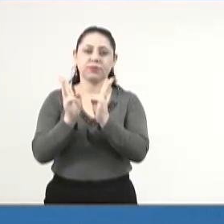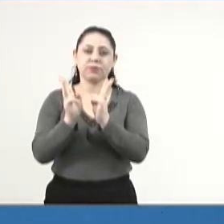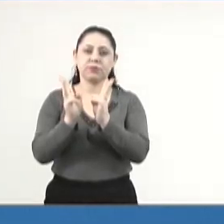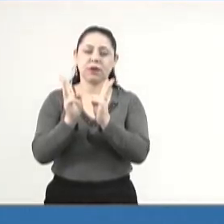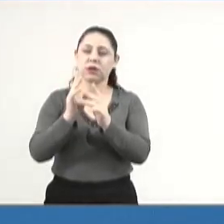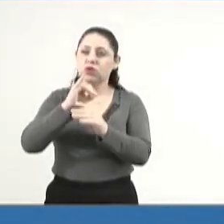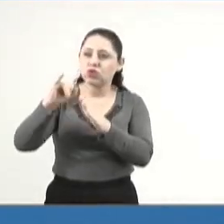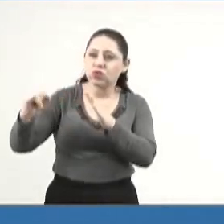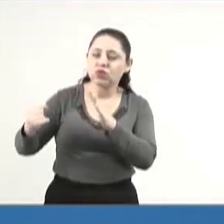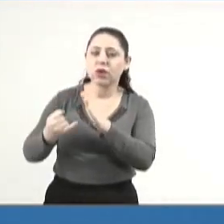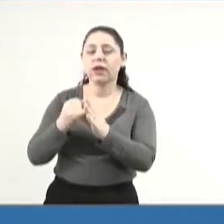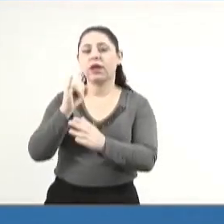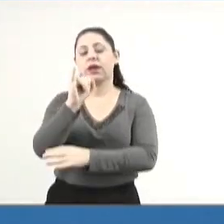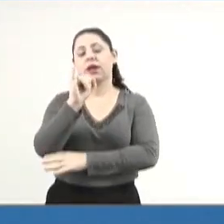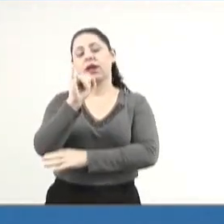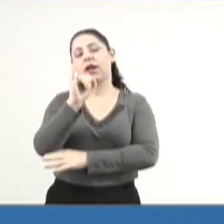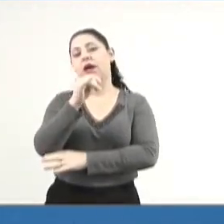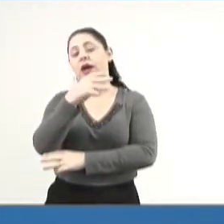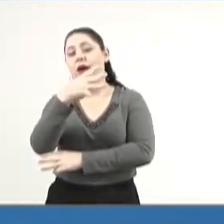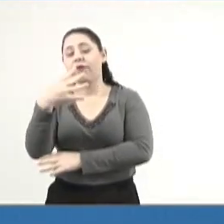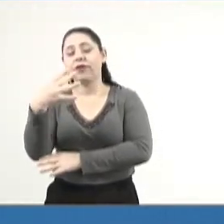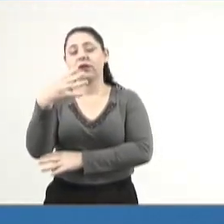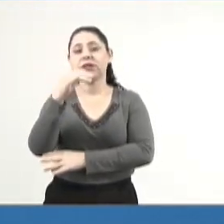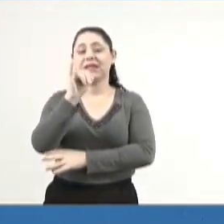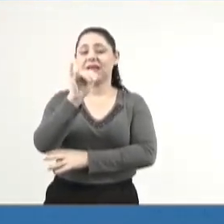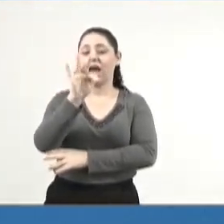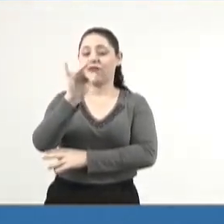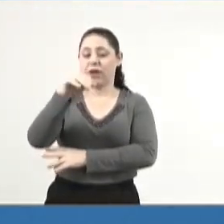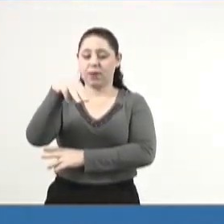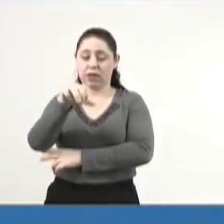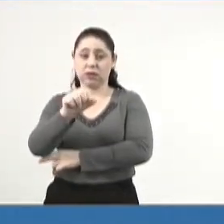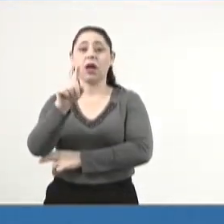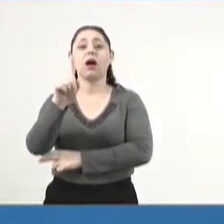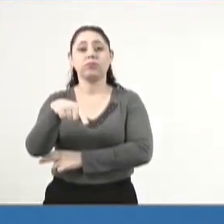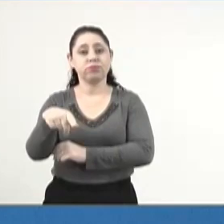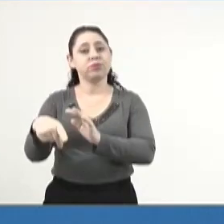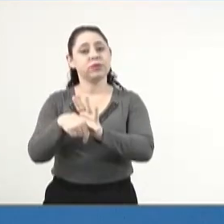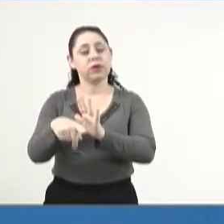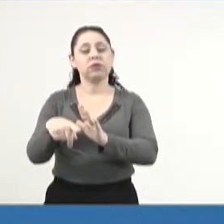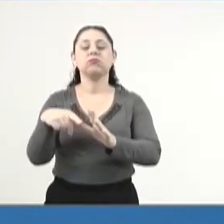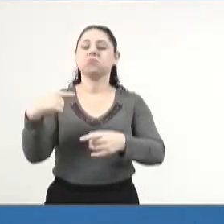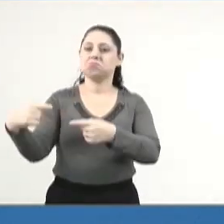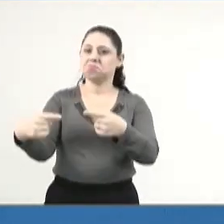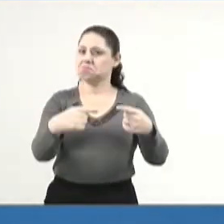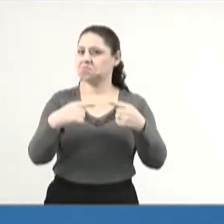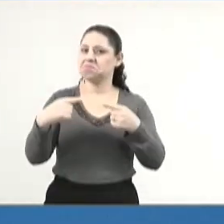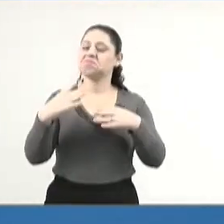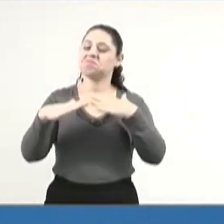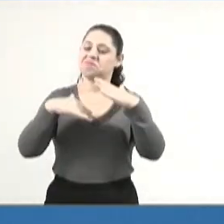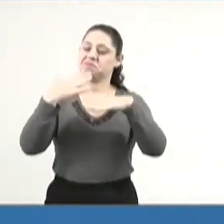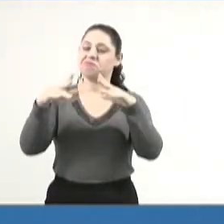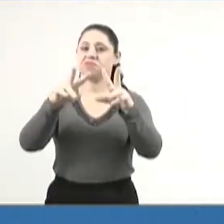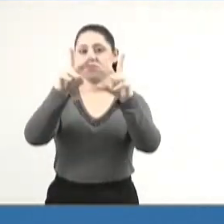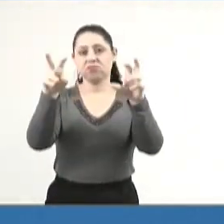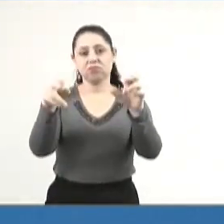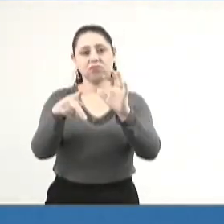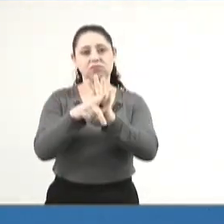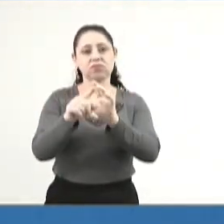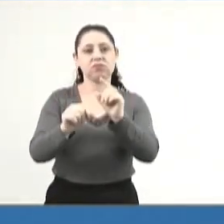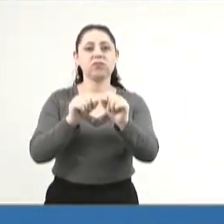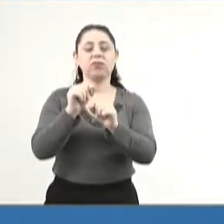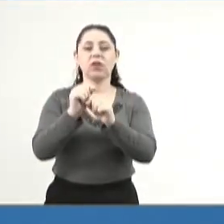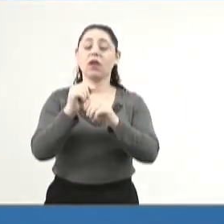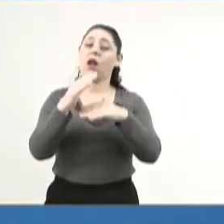os institutos federais, enfim, participando ativamente do debate que se desenvolveu sobre a questão